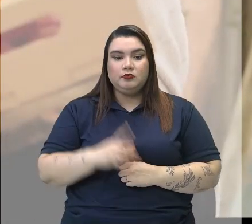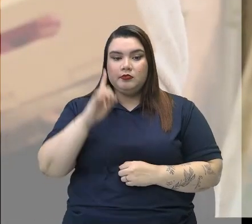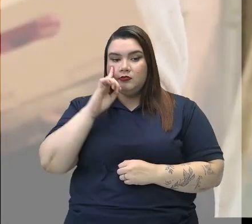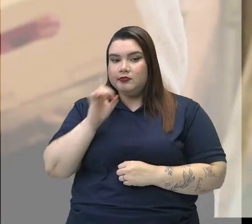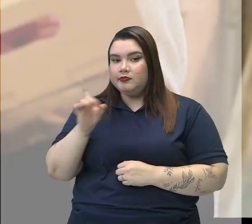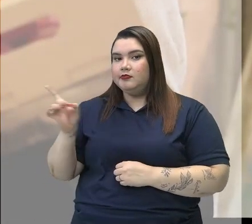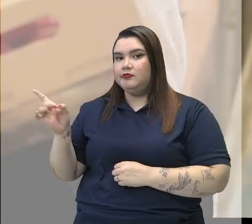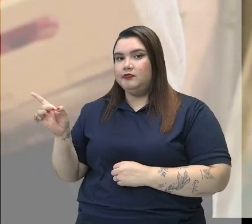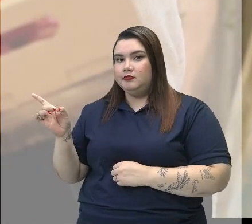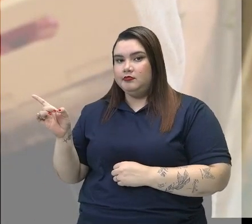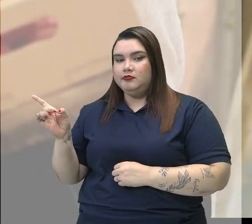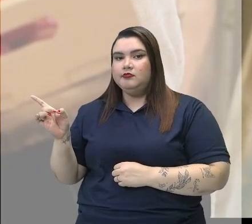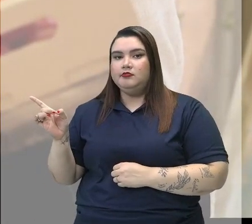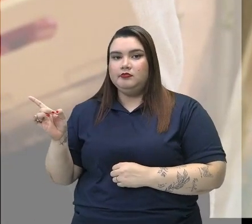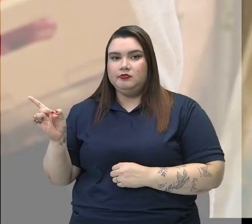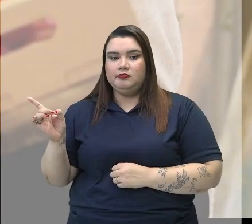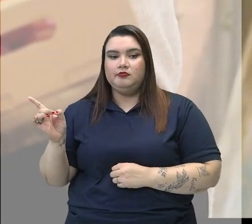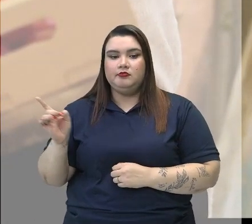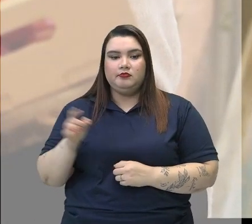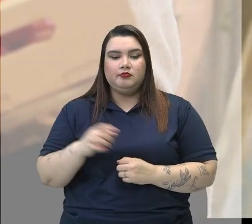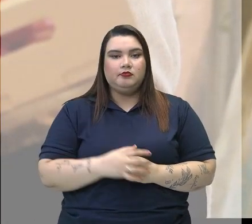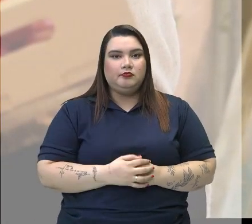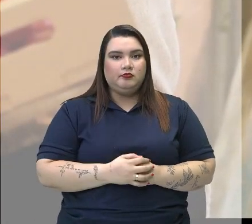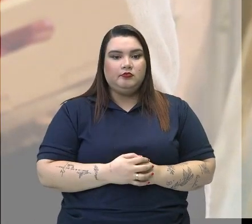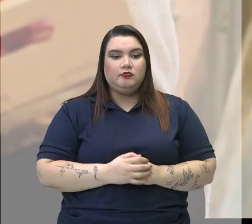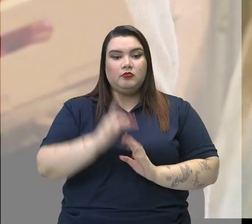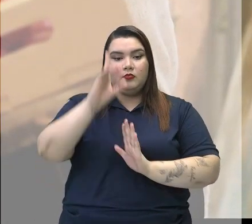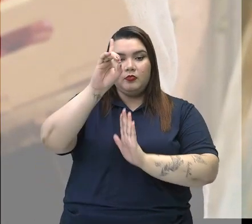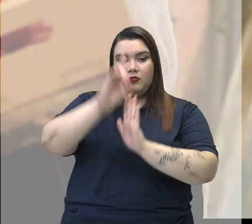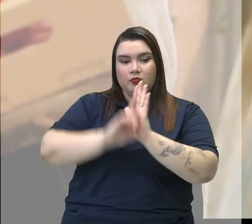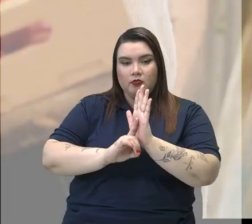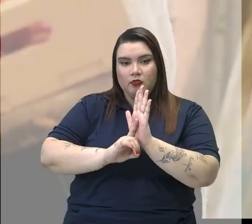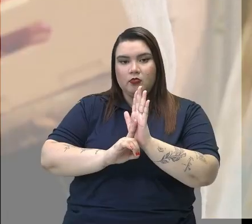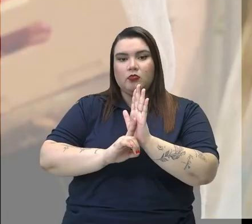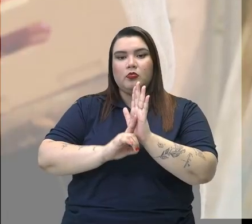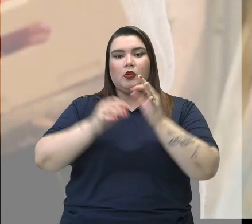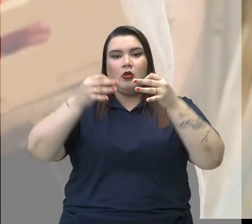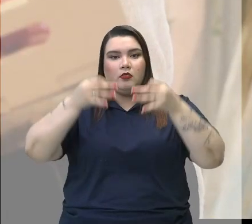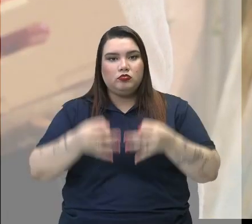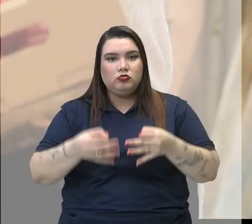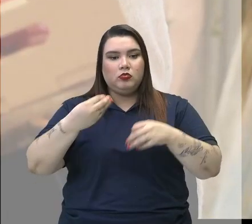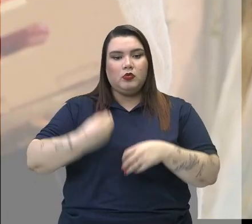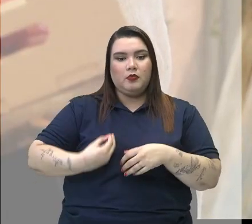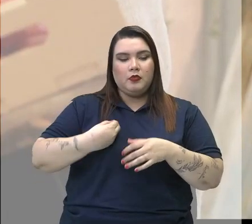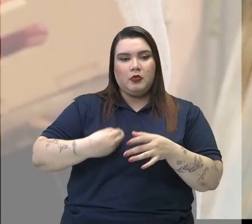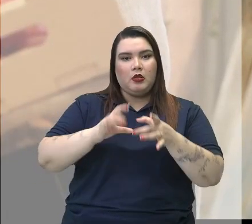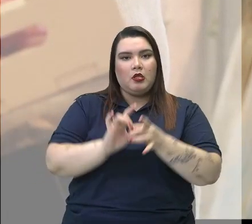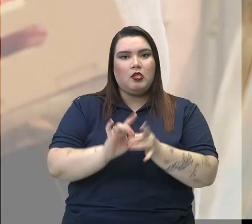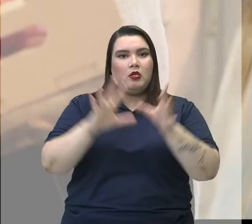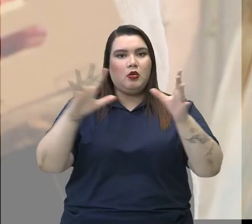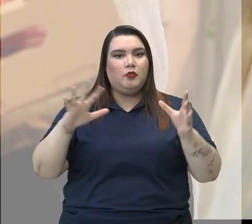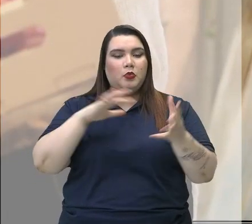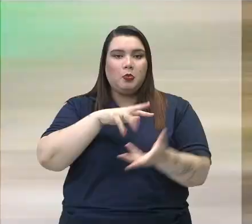Right to a fair and free world. Direito ao mundo justo e livre.